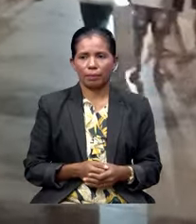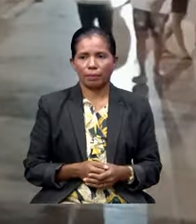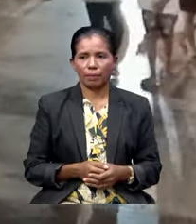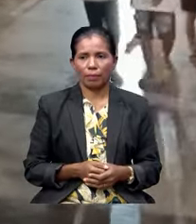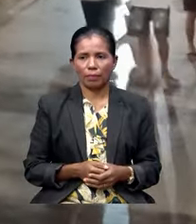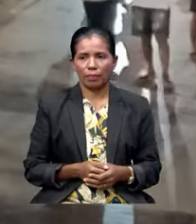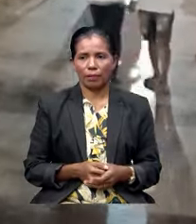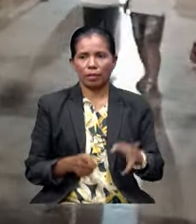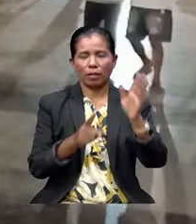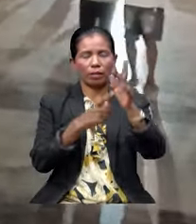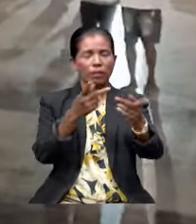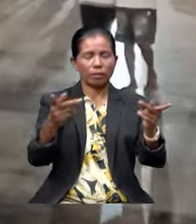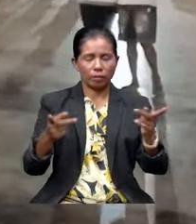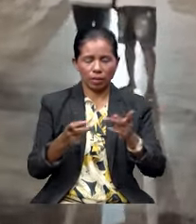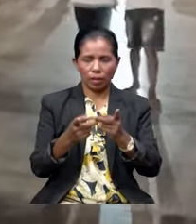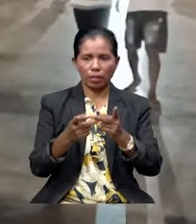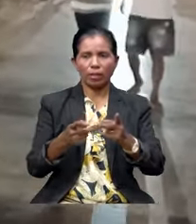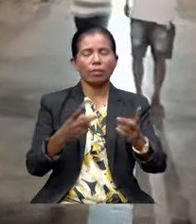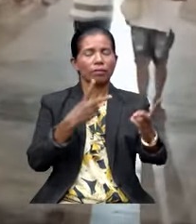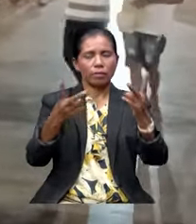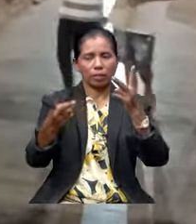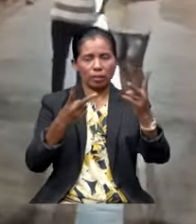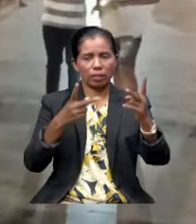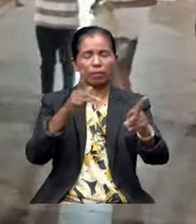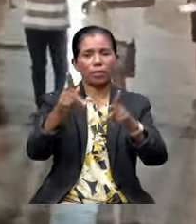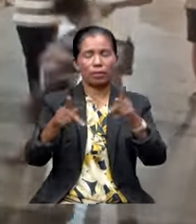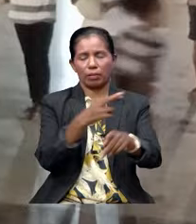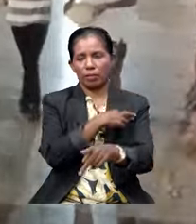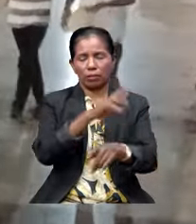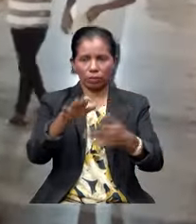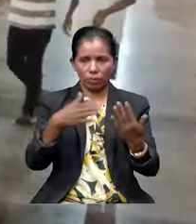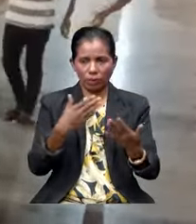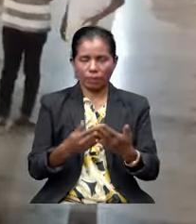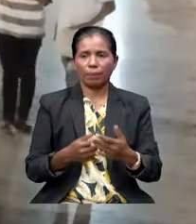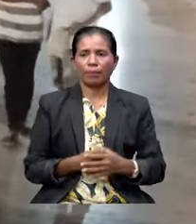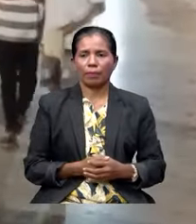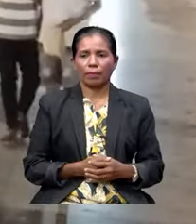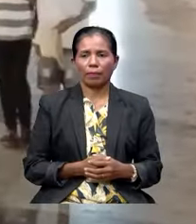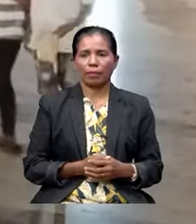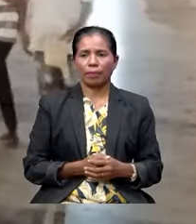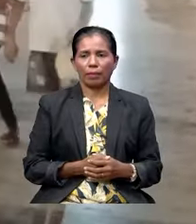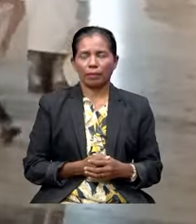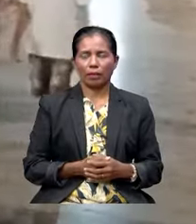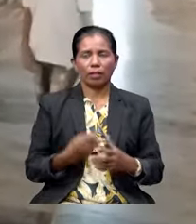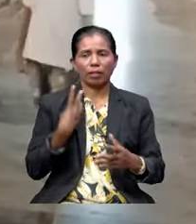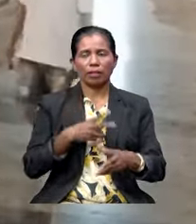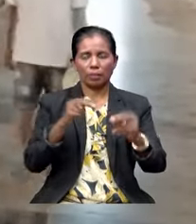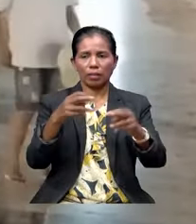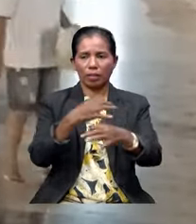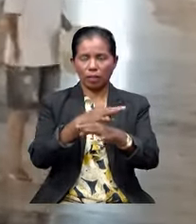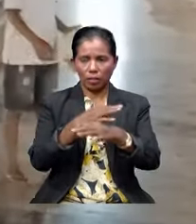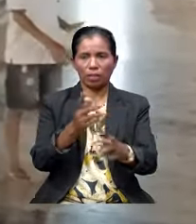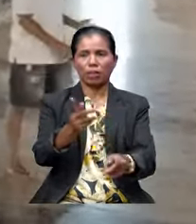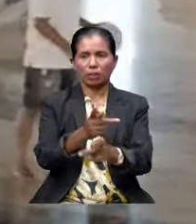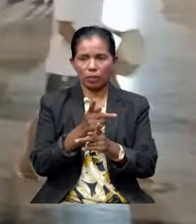ini bersaya turisme religioso ini fain agude ini fain agude ada persida